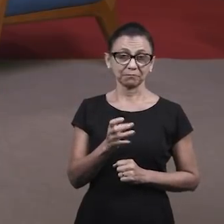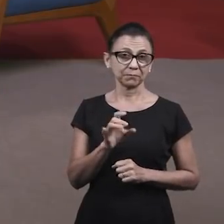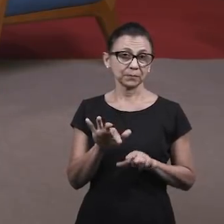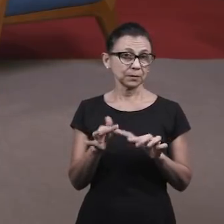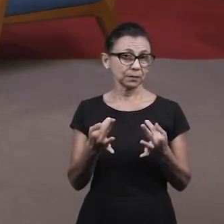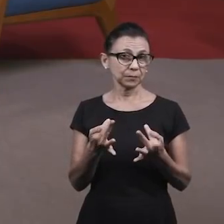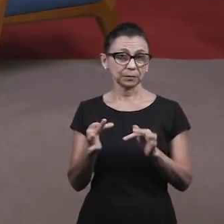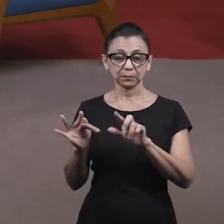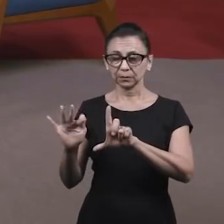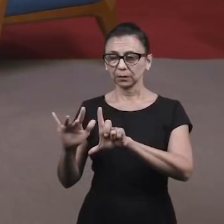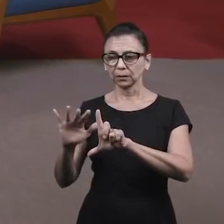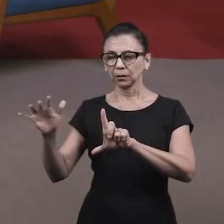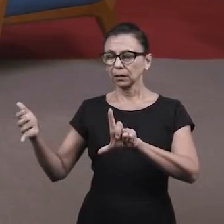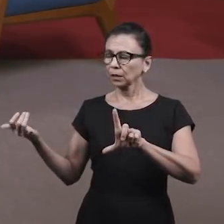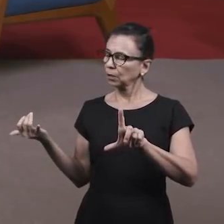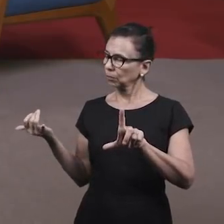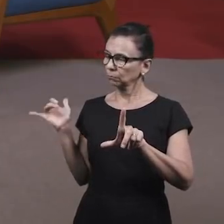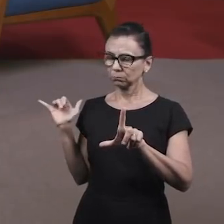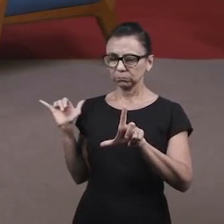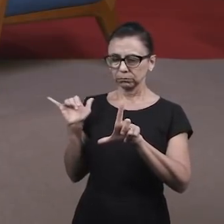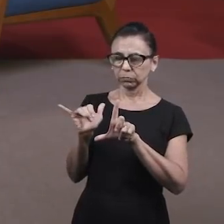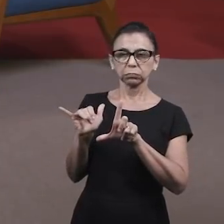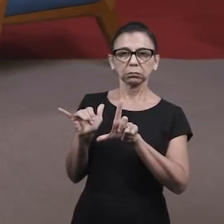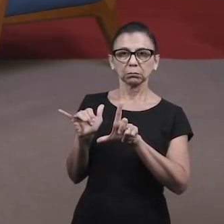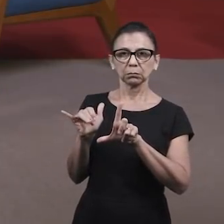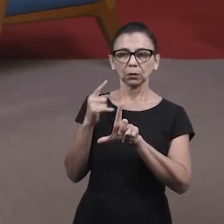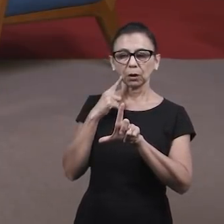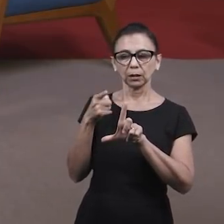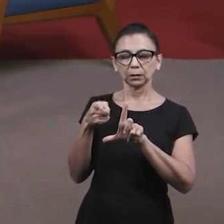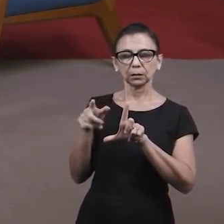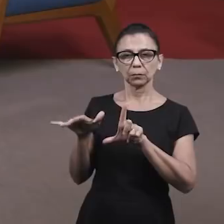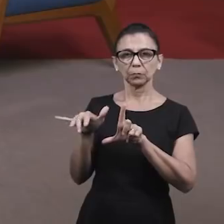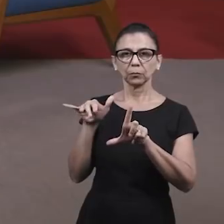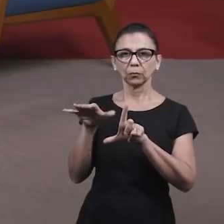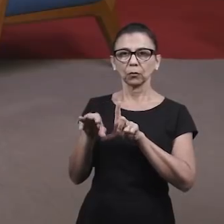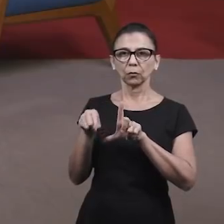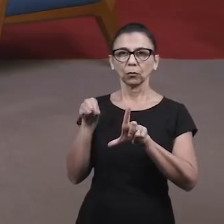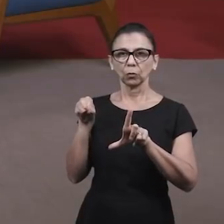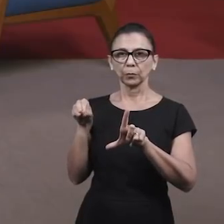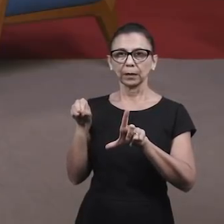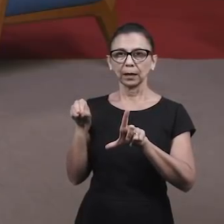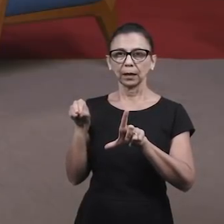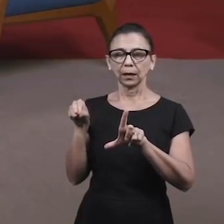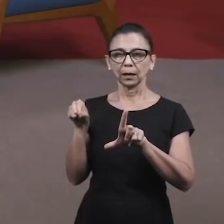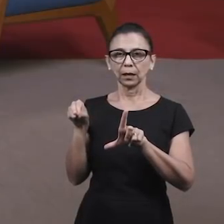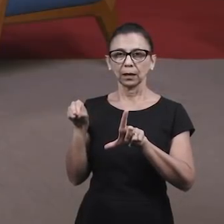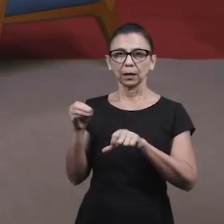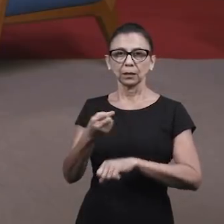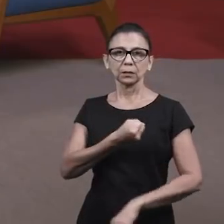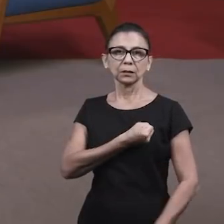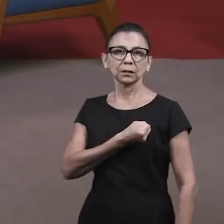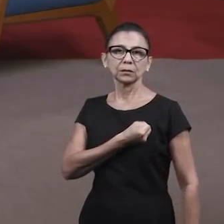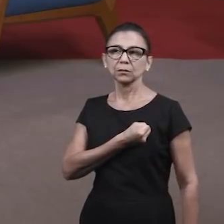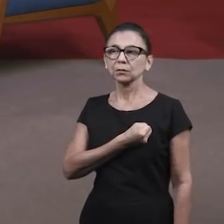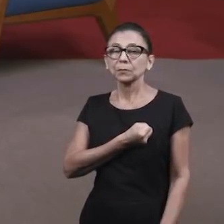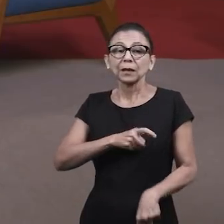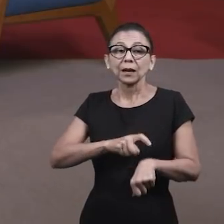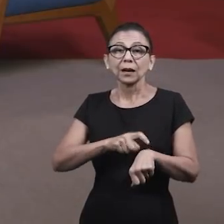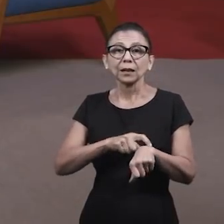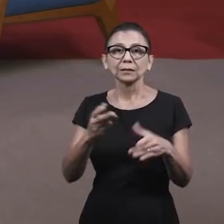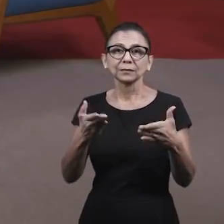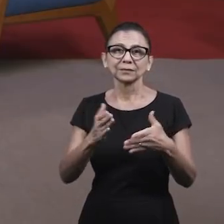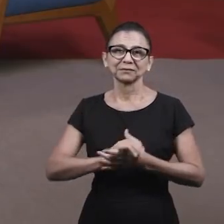Você vai ter apenas que fazer uma ligação e, repito, é gratuita. E você pode ligar sempre que precisar para esse número que está aparecendo aí